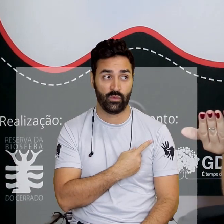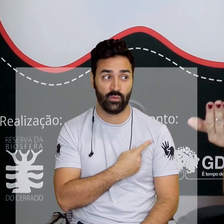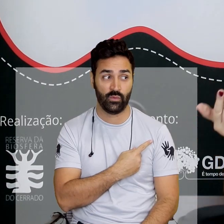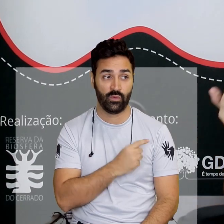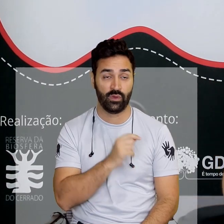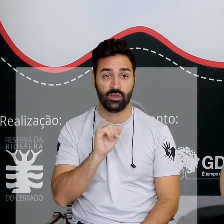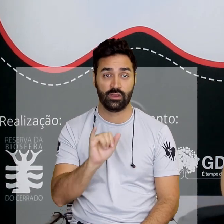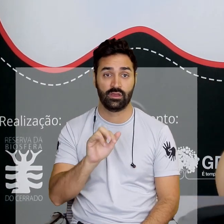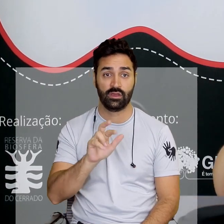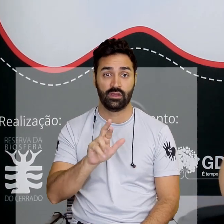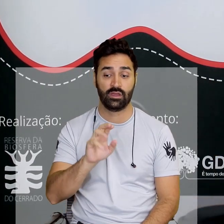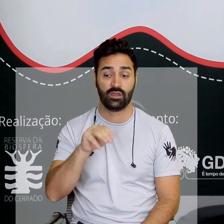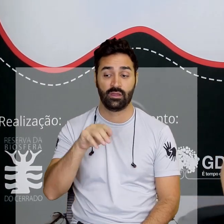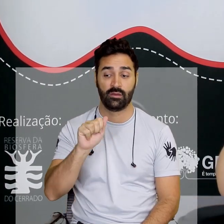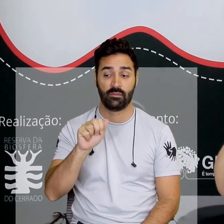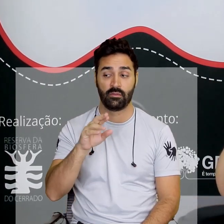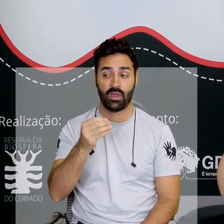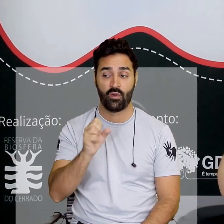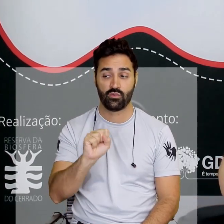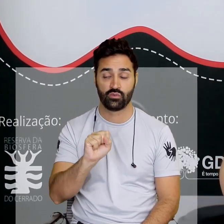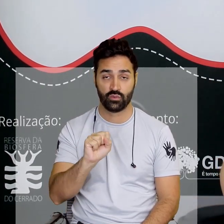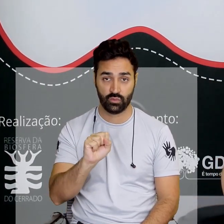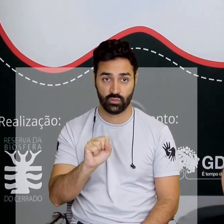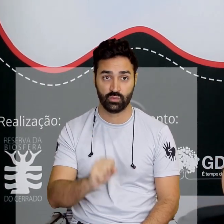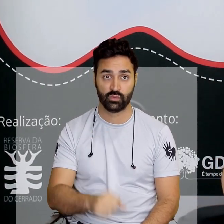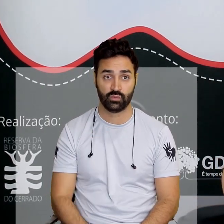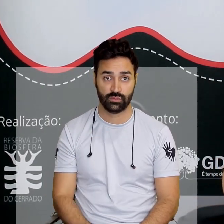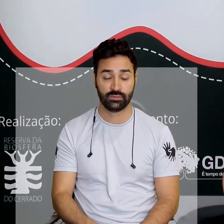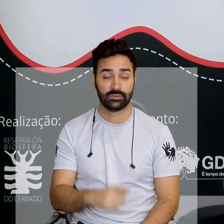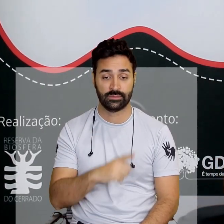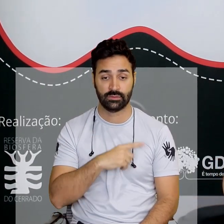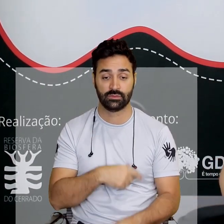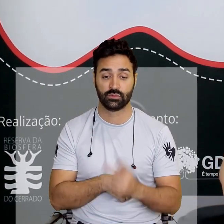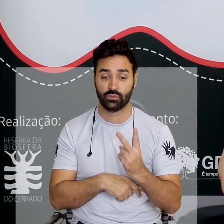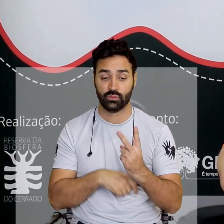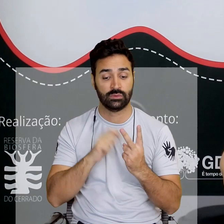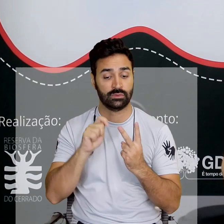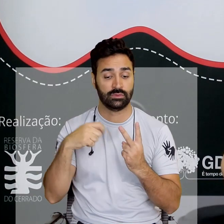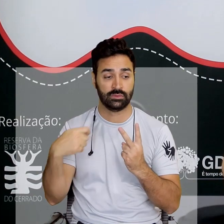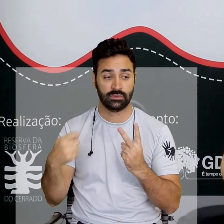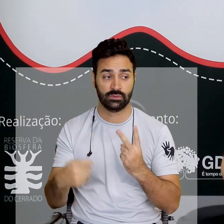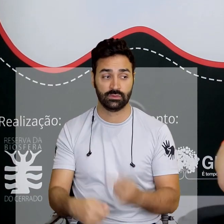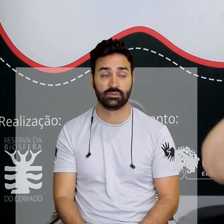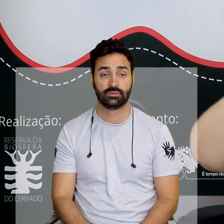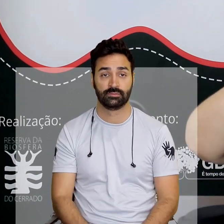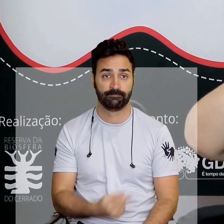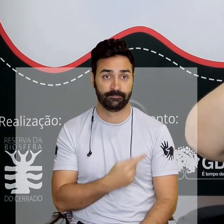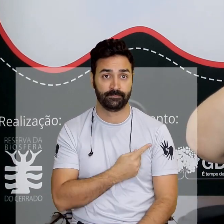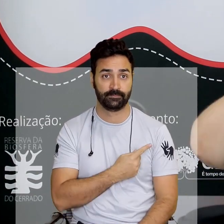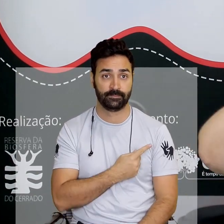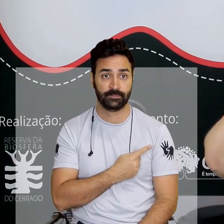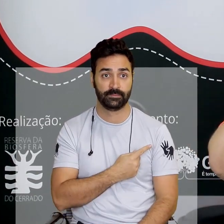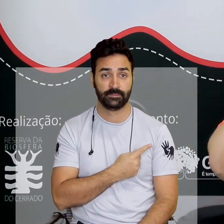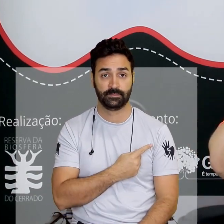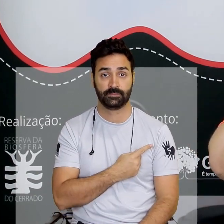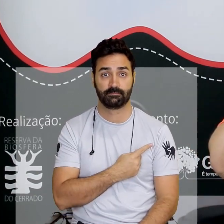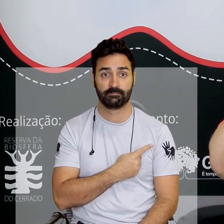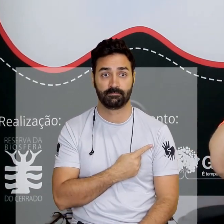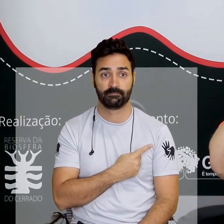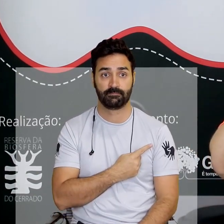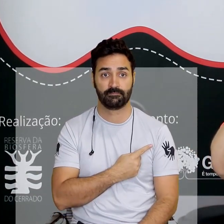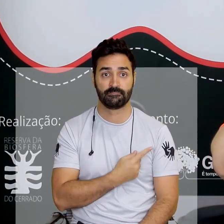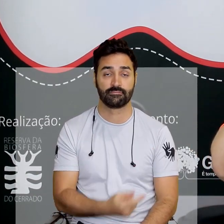irmãos, né? Então, irmãos, nós temos dois sinais que são usados. Irmãos... com os dois dedos